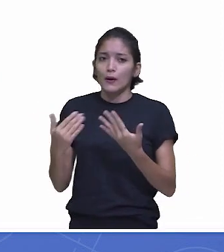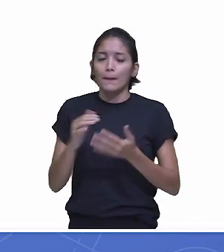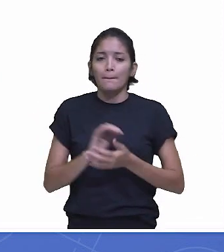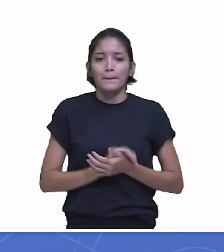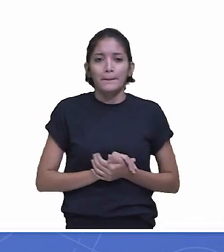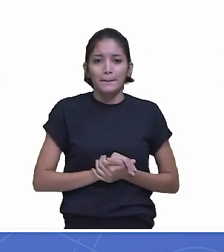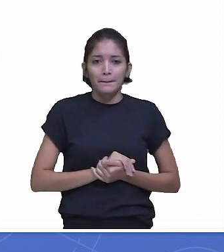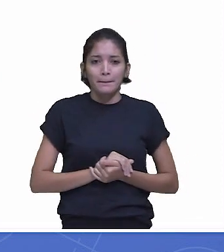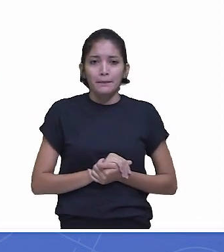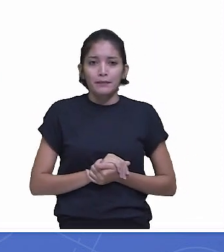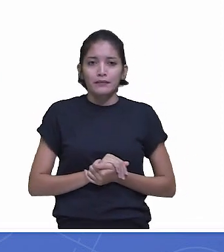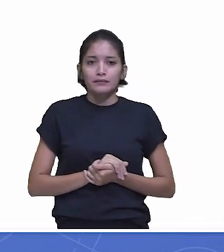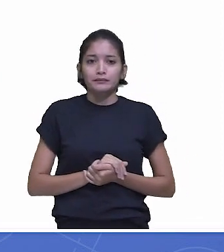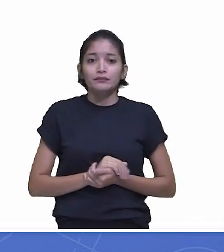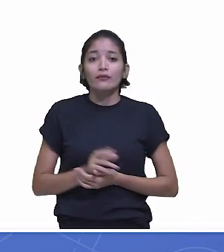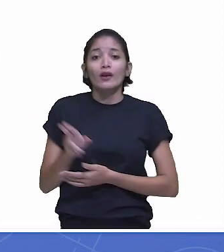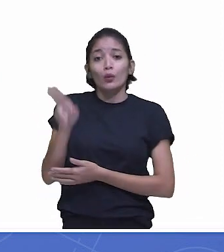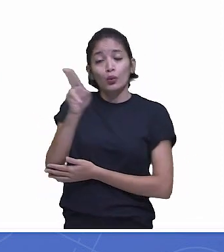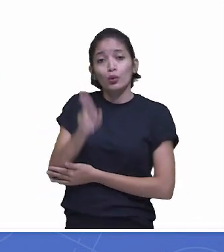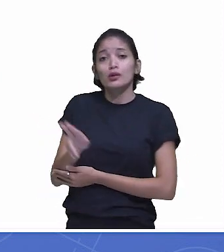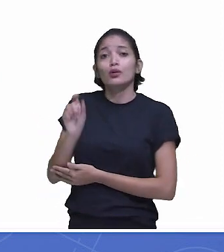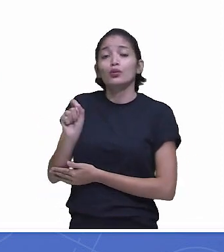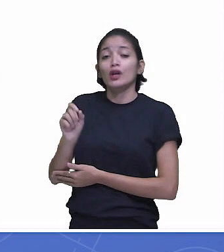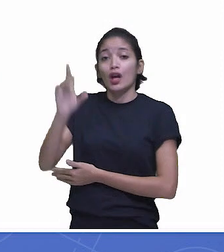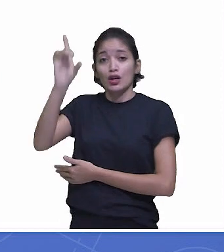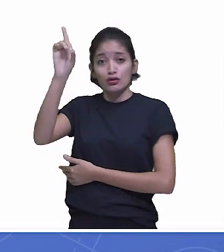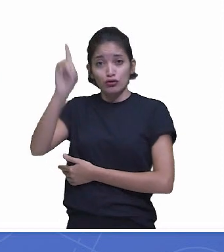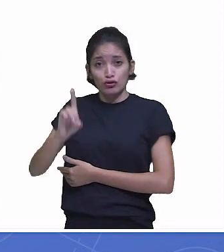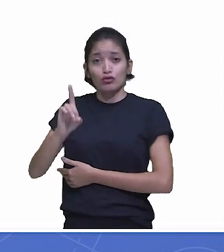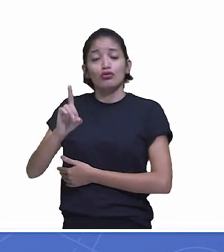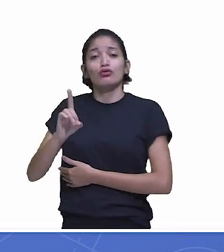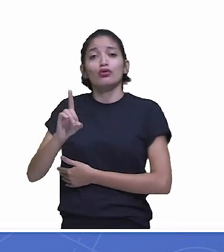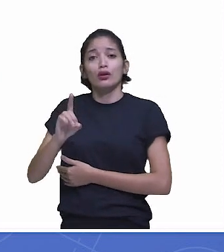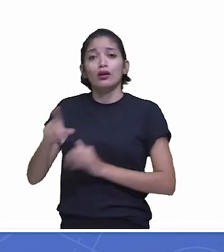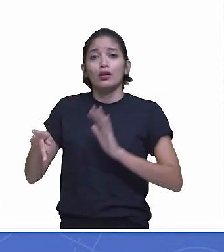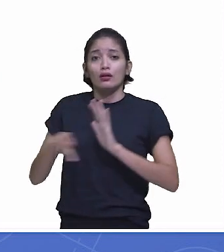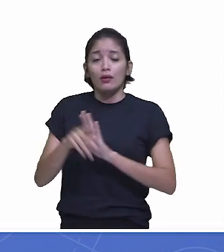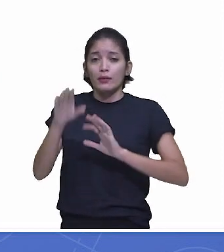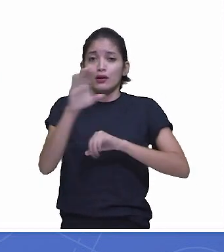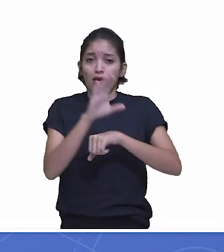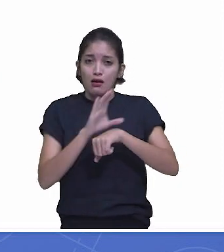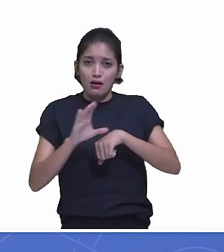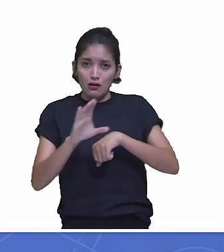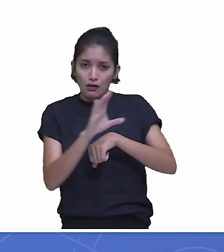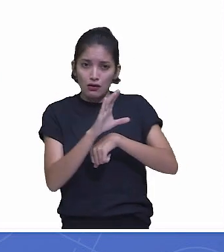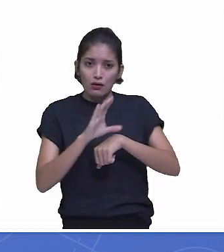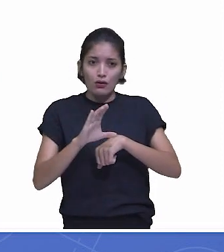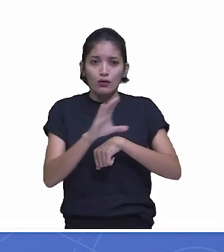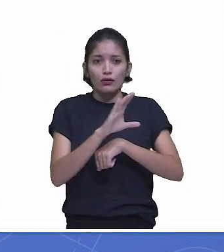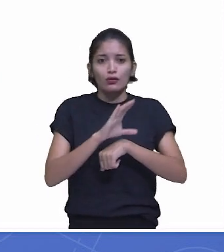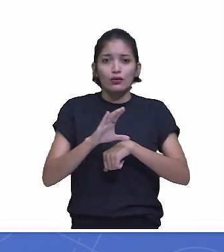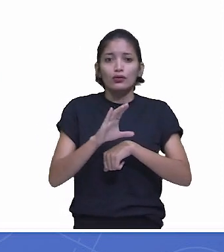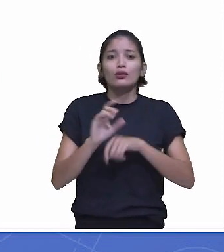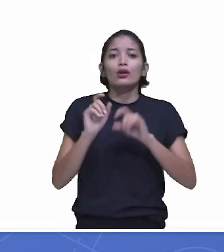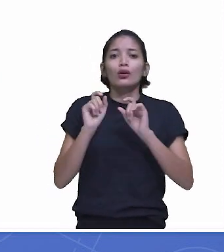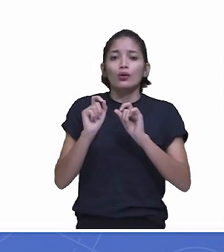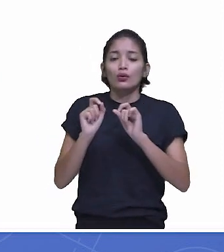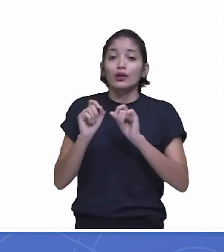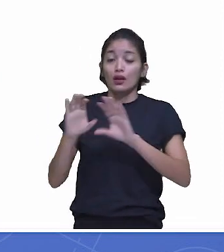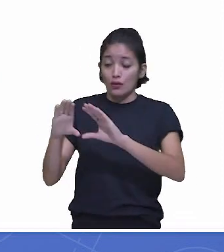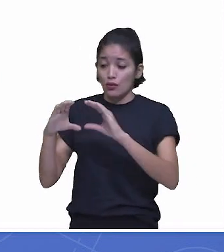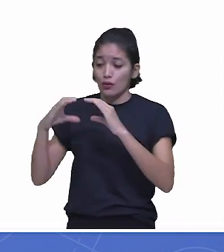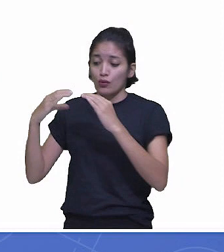enunciado, usando do direito que lhe confere a Constituição, vem pedir que o